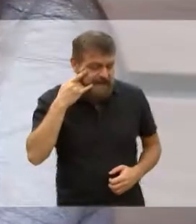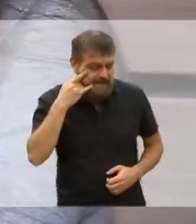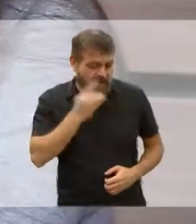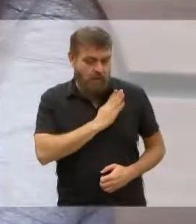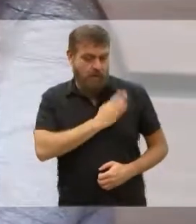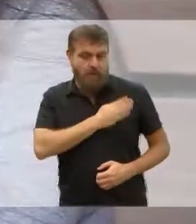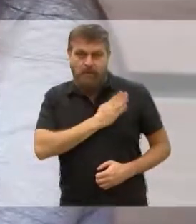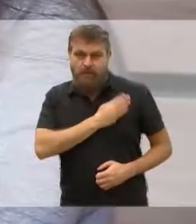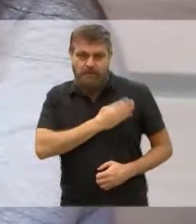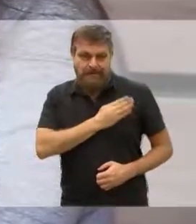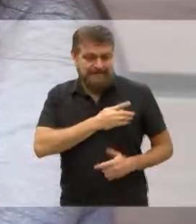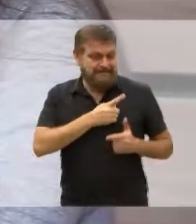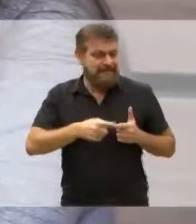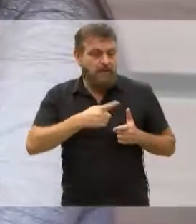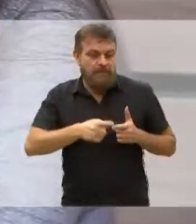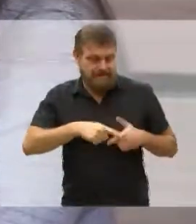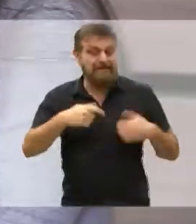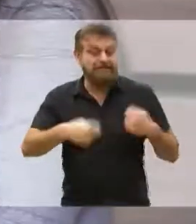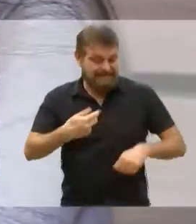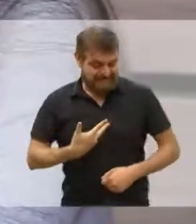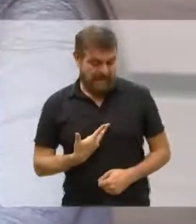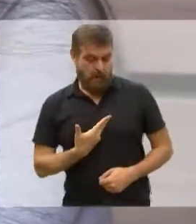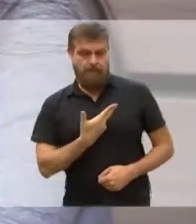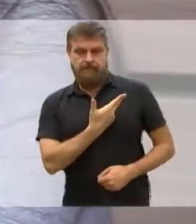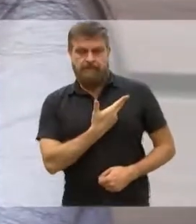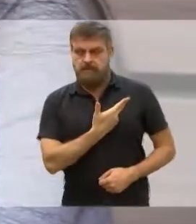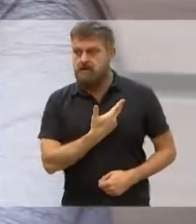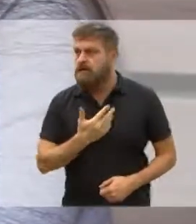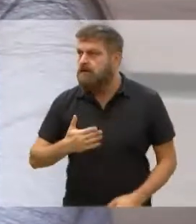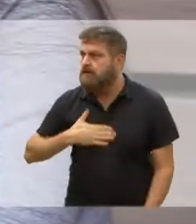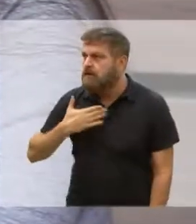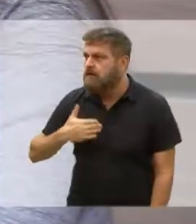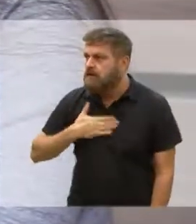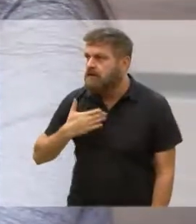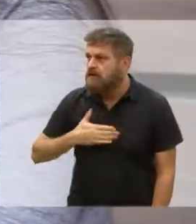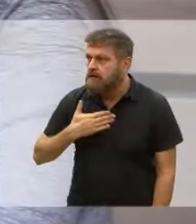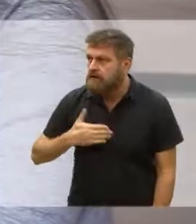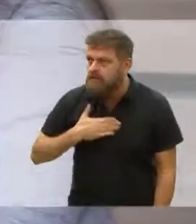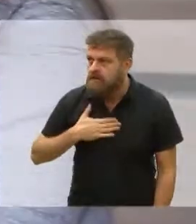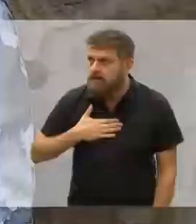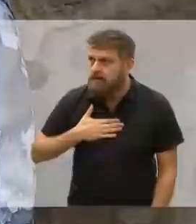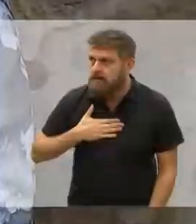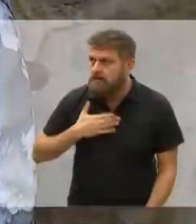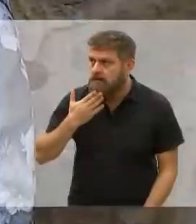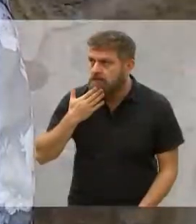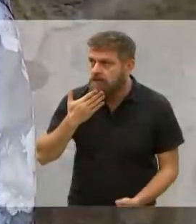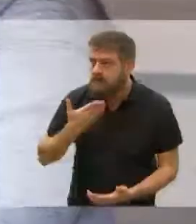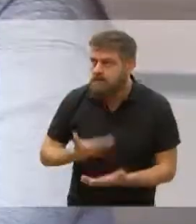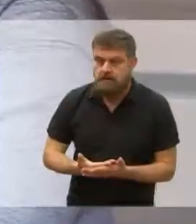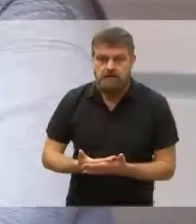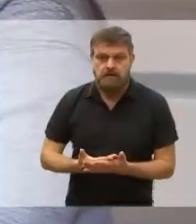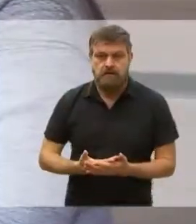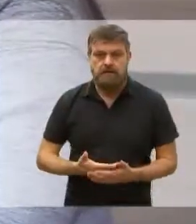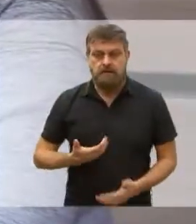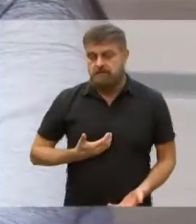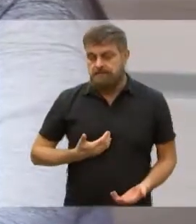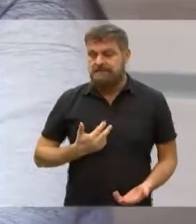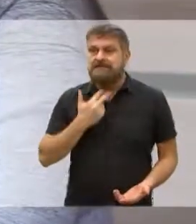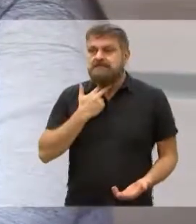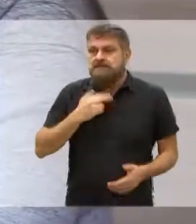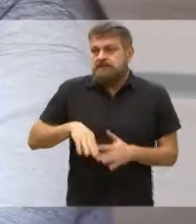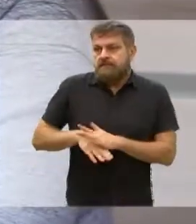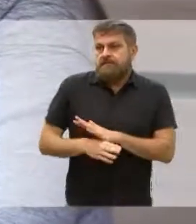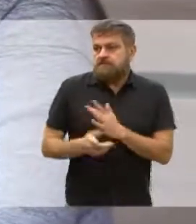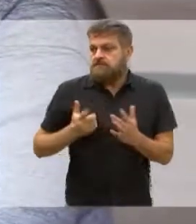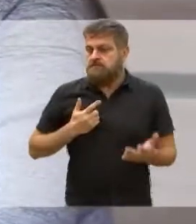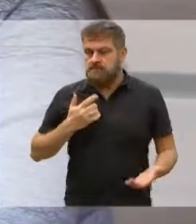tem Down e ela não escapou do problema no coração, a gente vai ter que operar. Então foi muito brusco pra mim. Um choque. Foi um choque. Então eu costumo